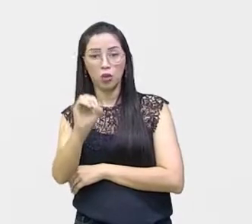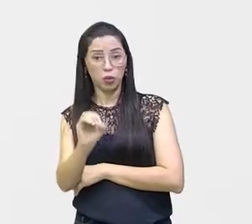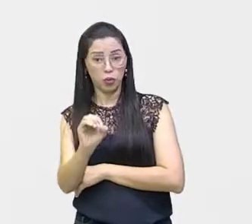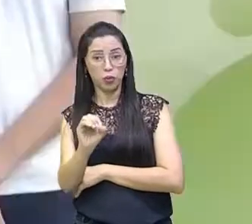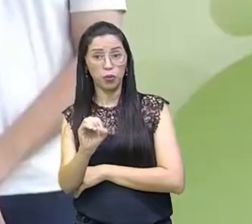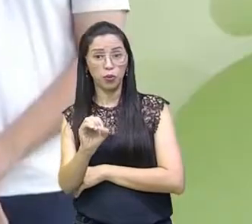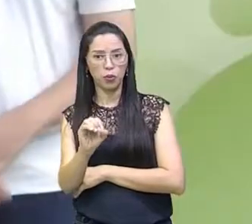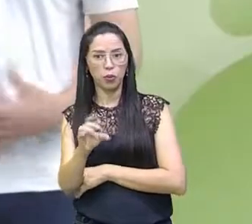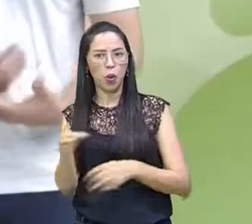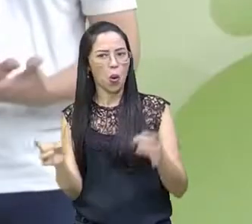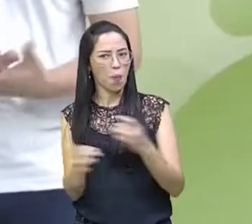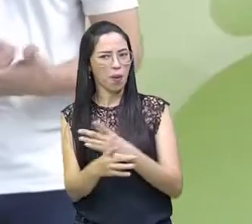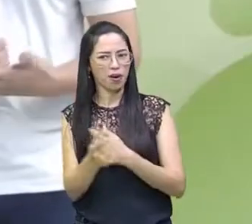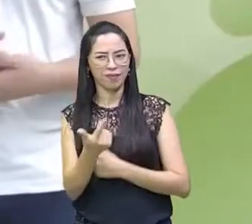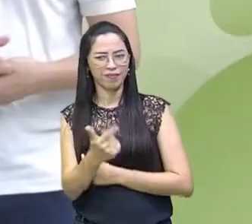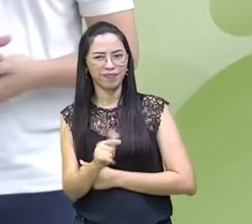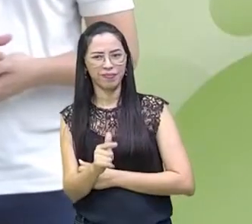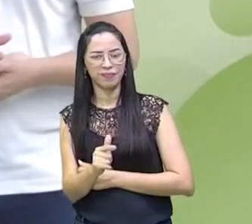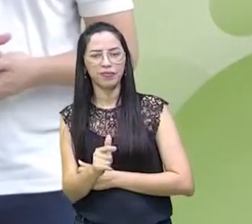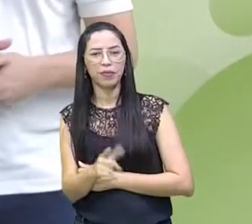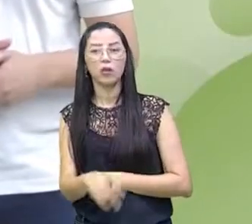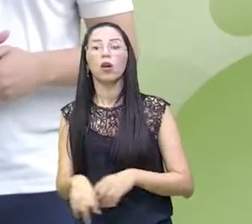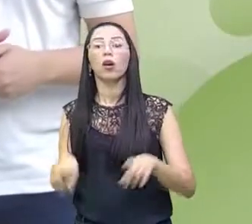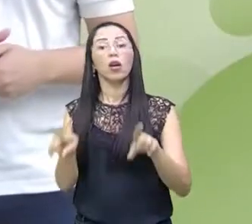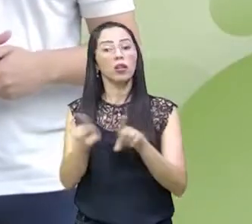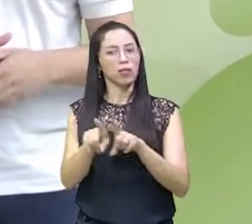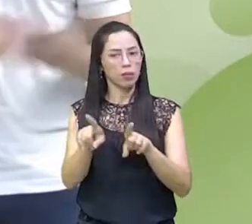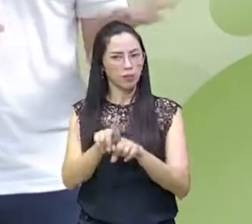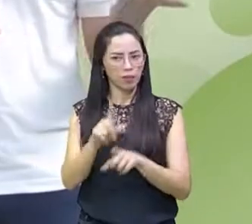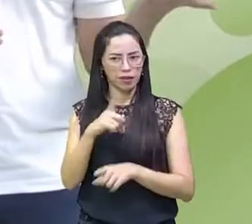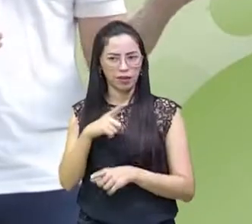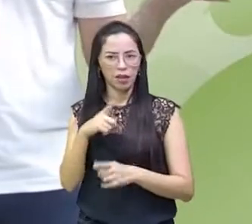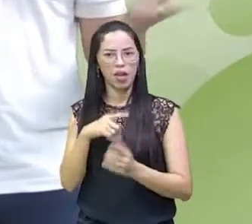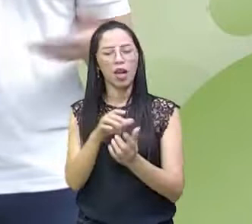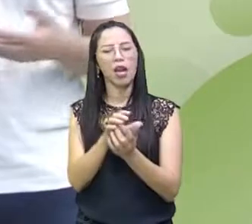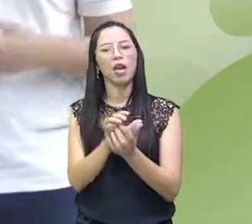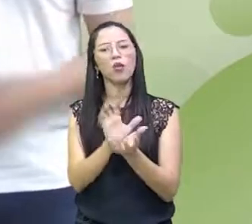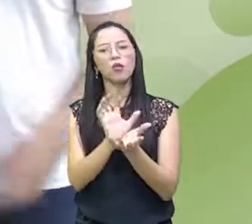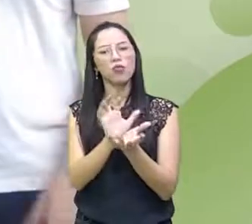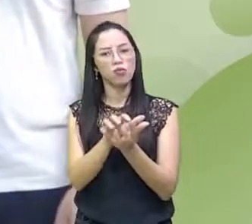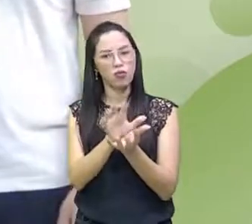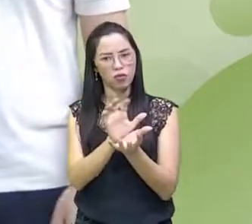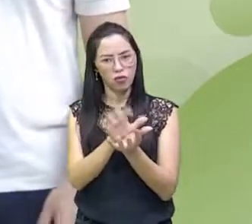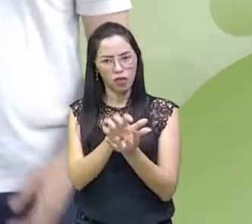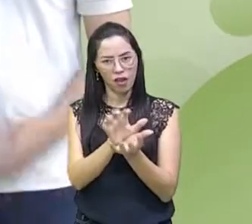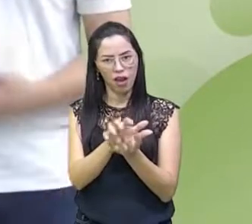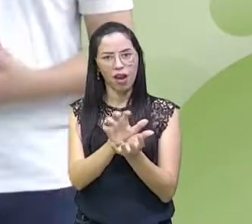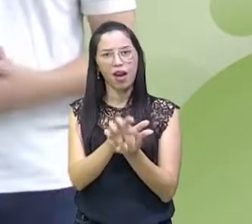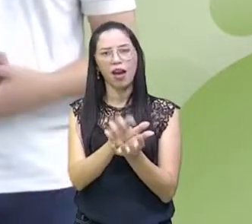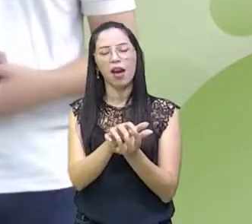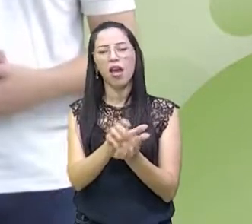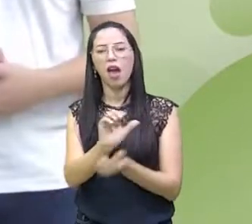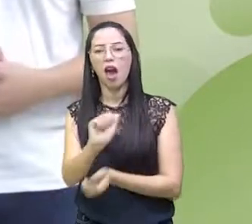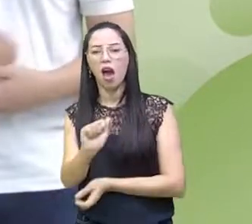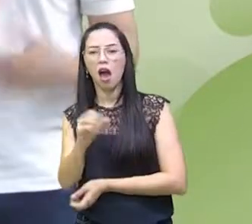incompleta. Então, existe também o jacaré. O jacaré-açu é um exemplo de animal